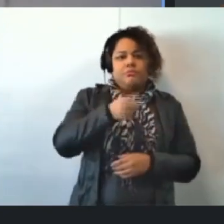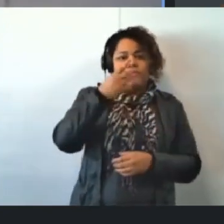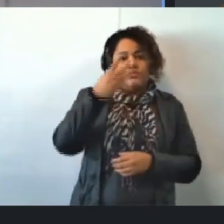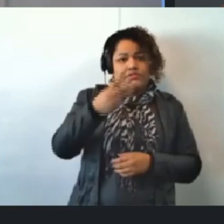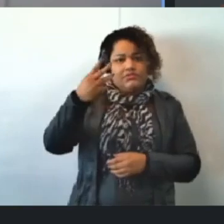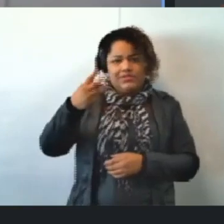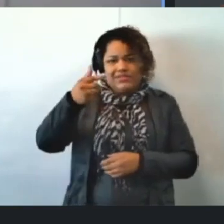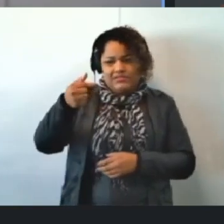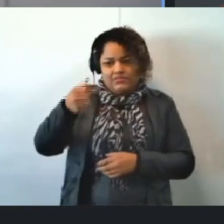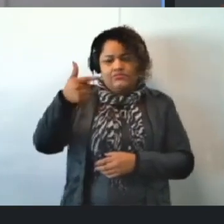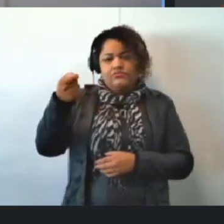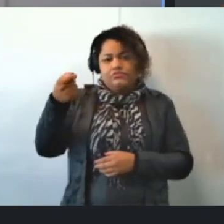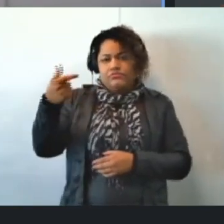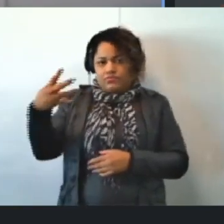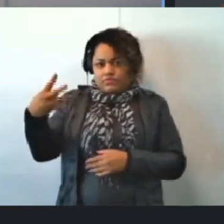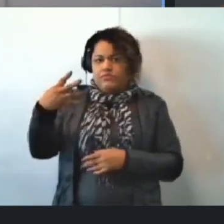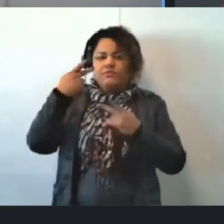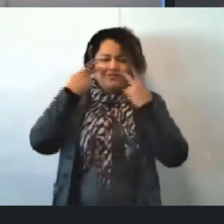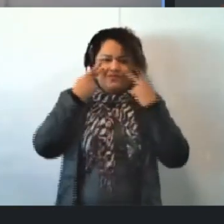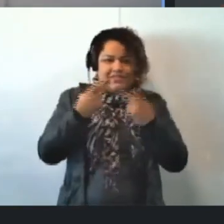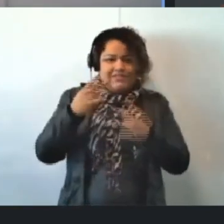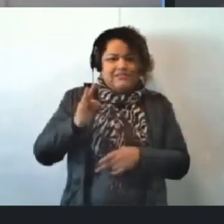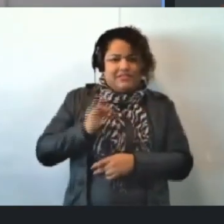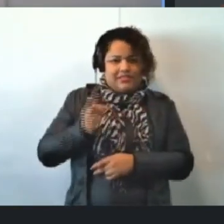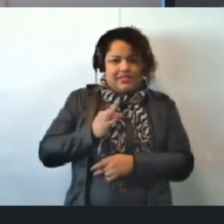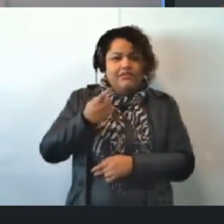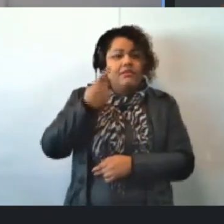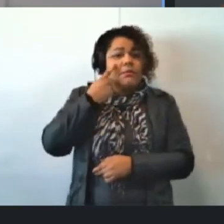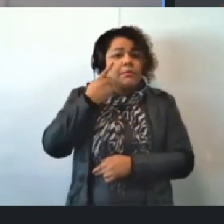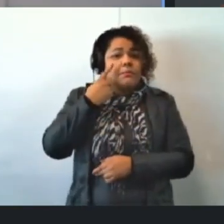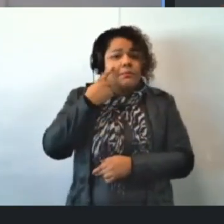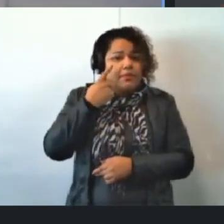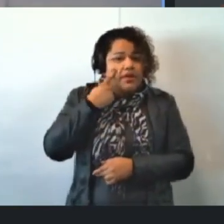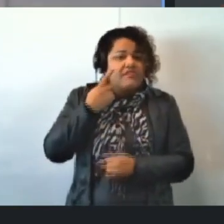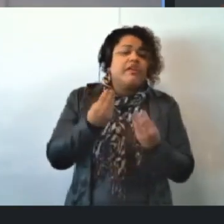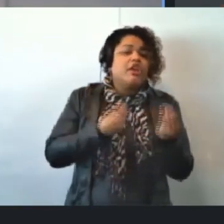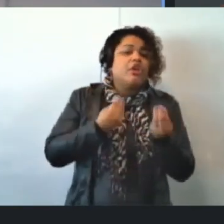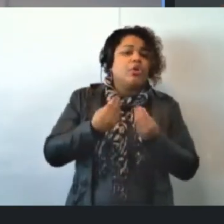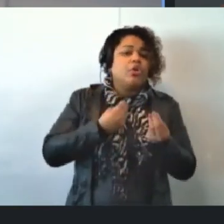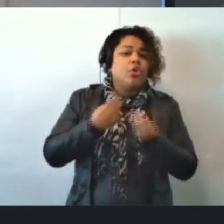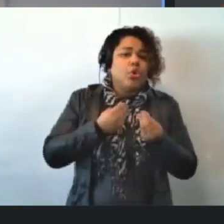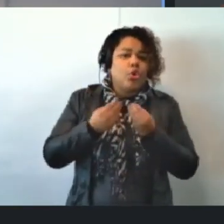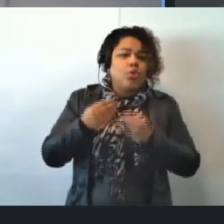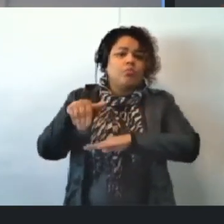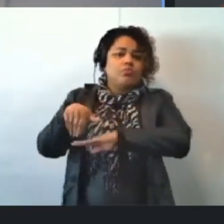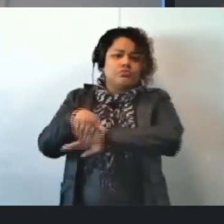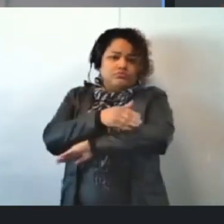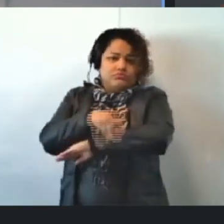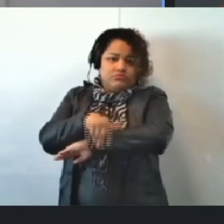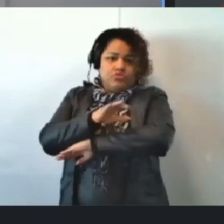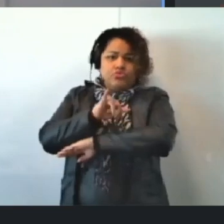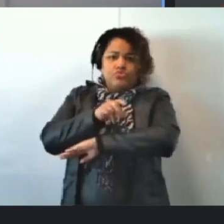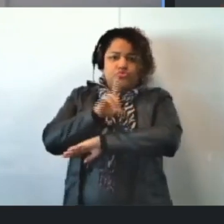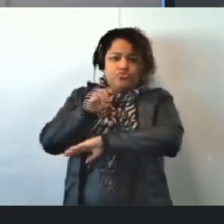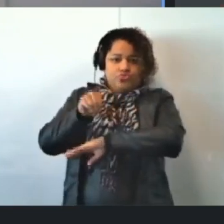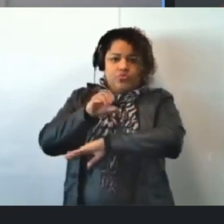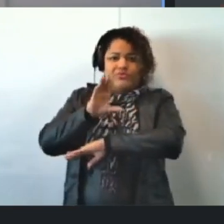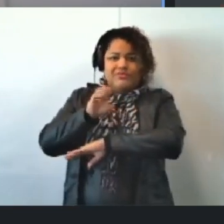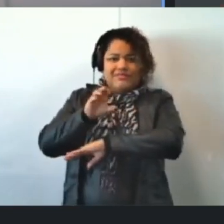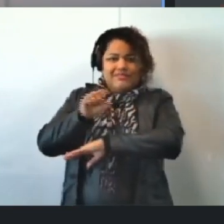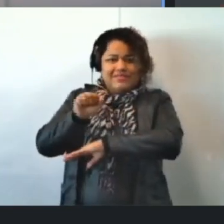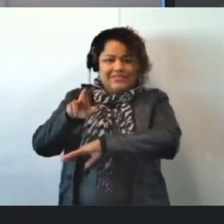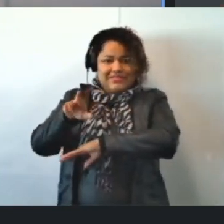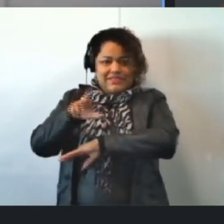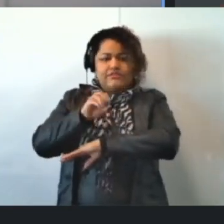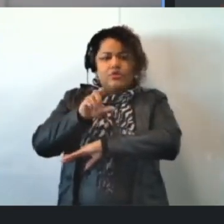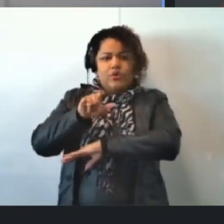1337/2024, uma visita técnica. Verificar as condições de sinalização do cruzamento das ruas Júlio César de Oliveira com rua Abílio Fernandes de